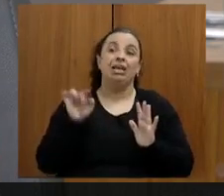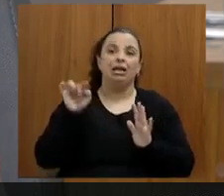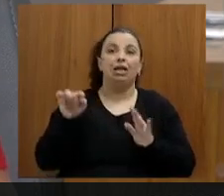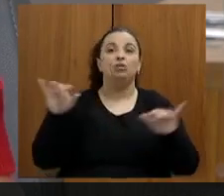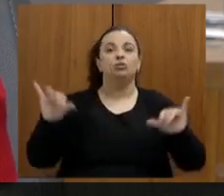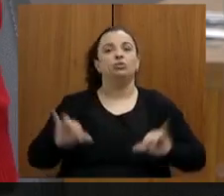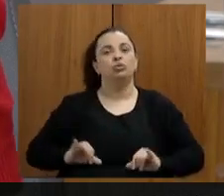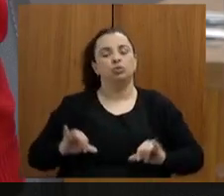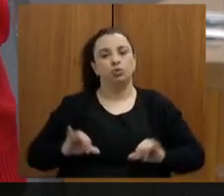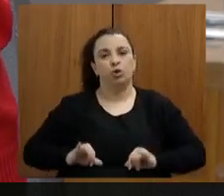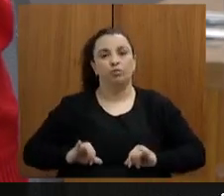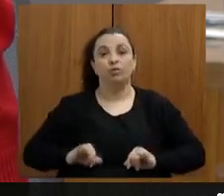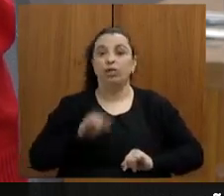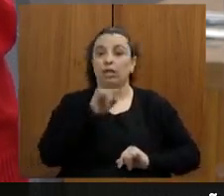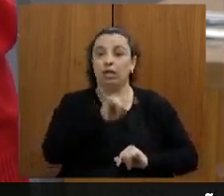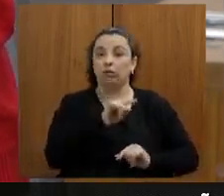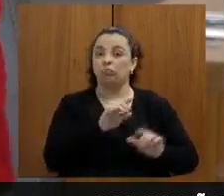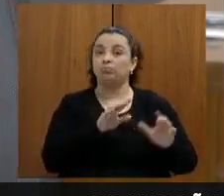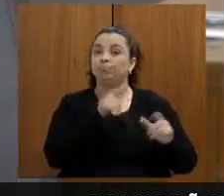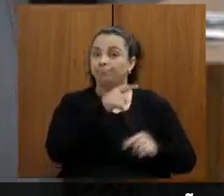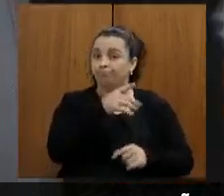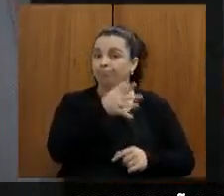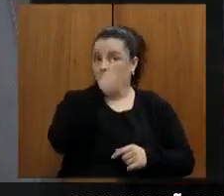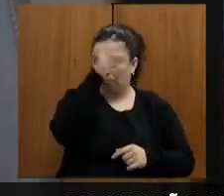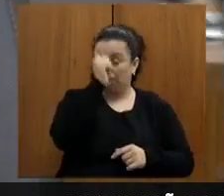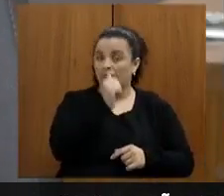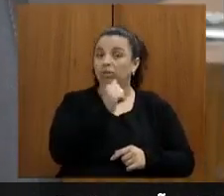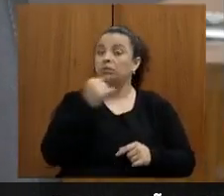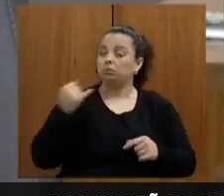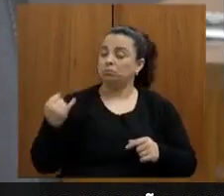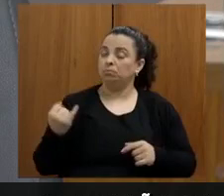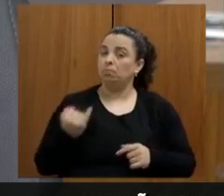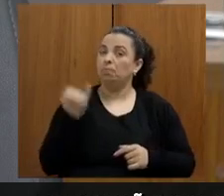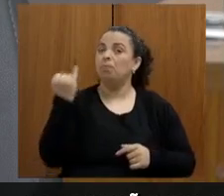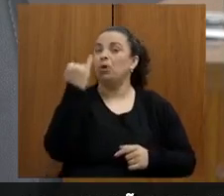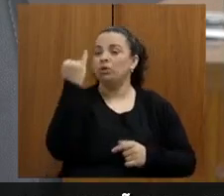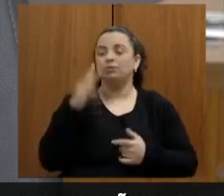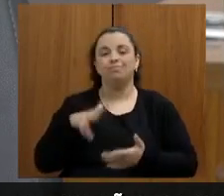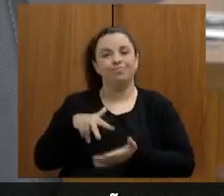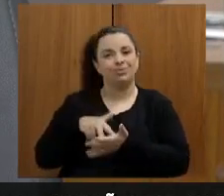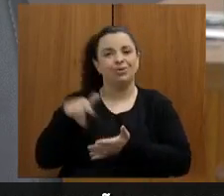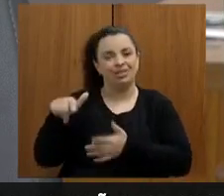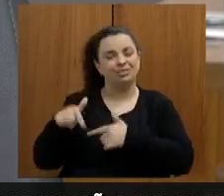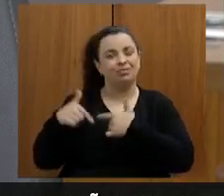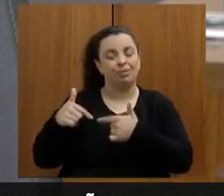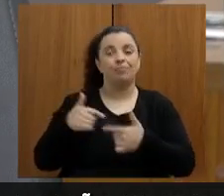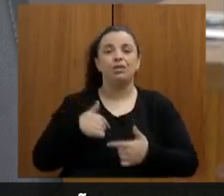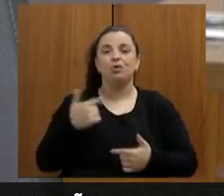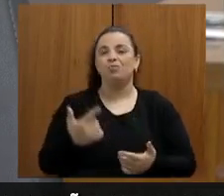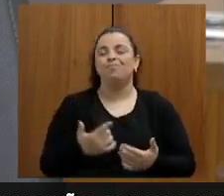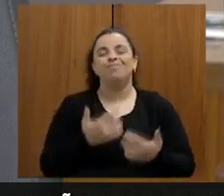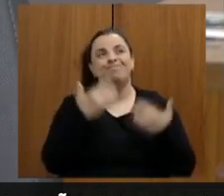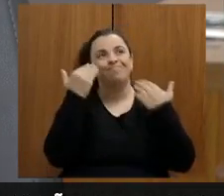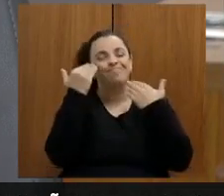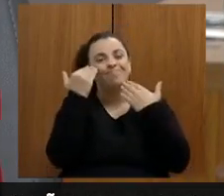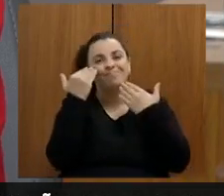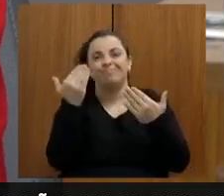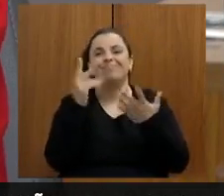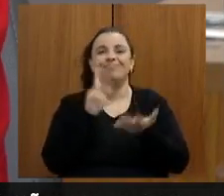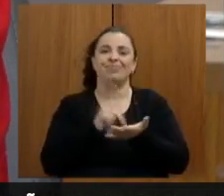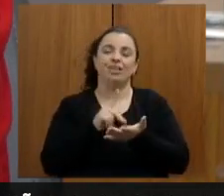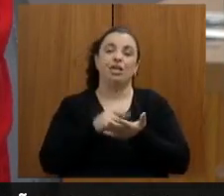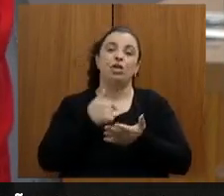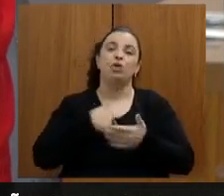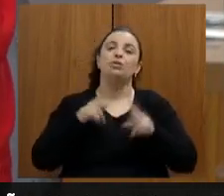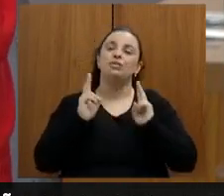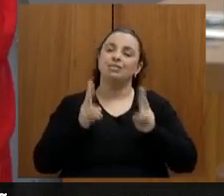que os bombeiros têm uma importância pontual na nossa região sou eternamente grata e estarei sempre